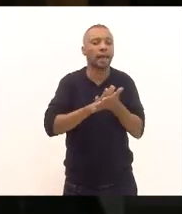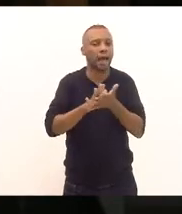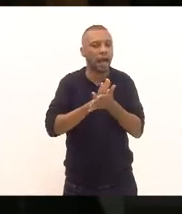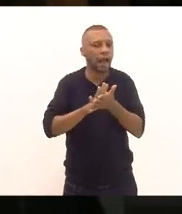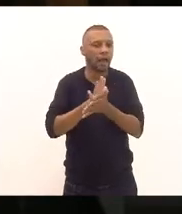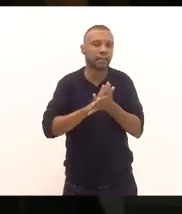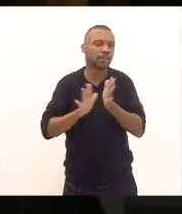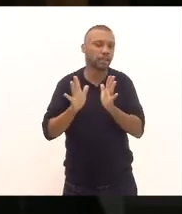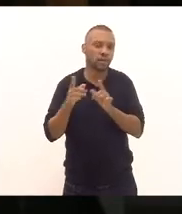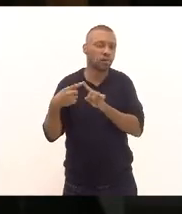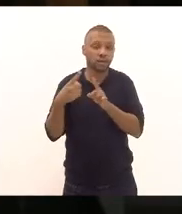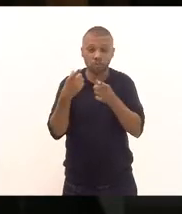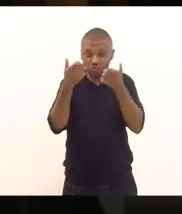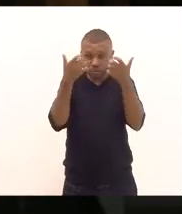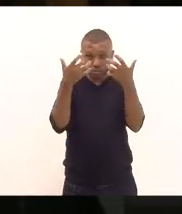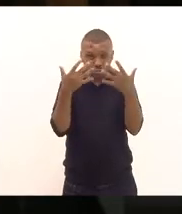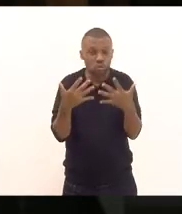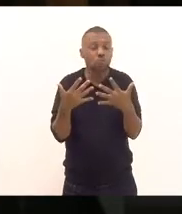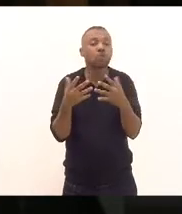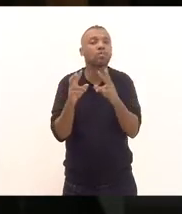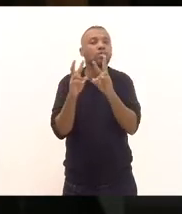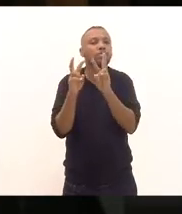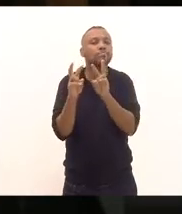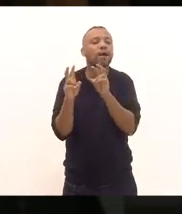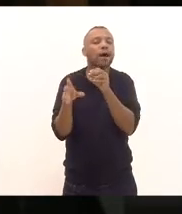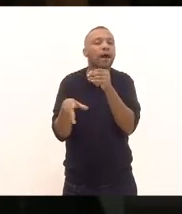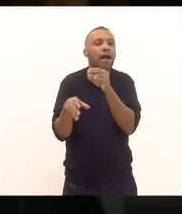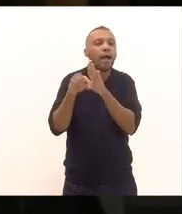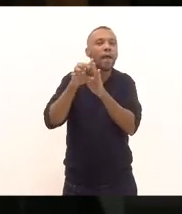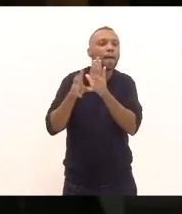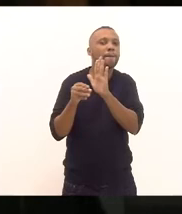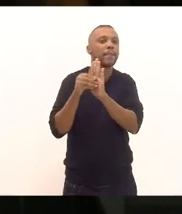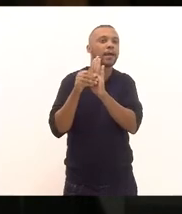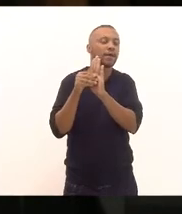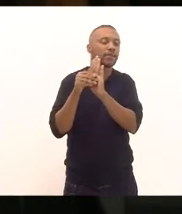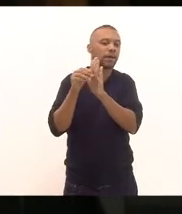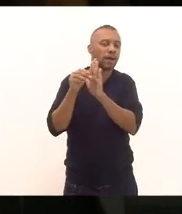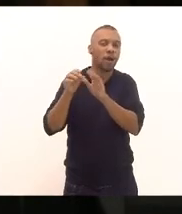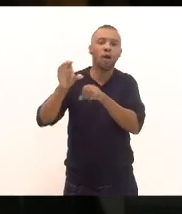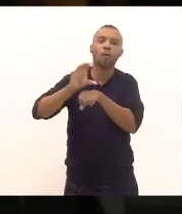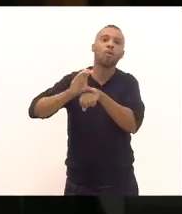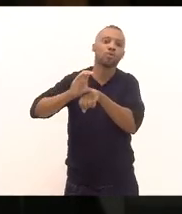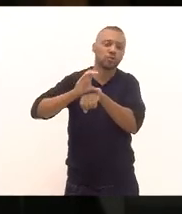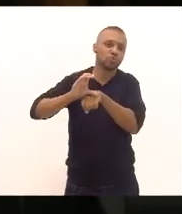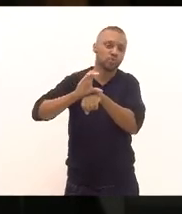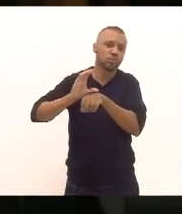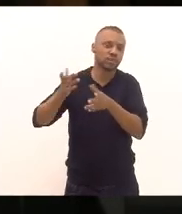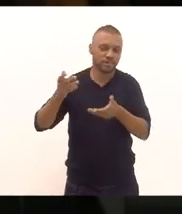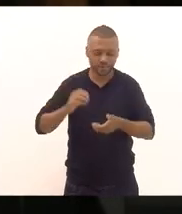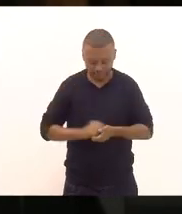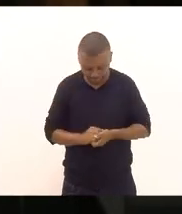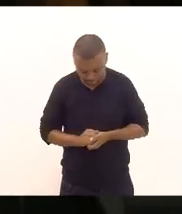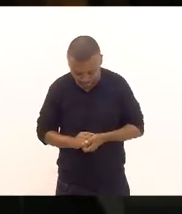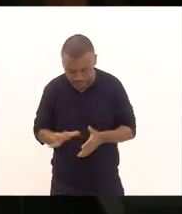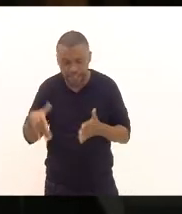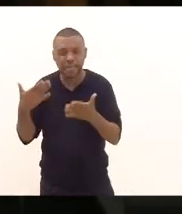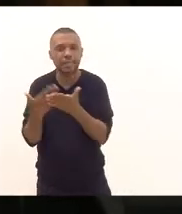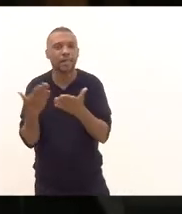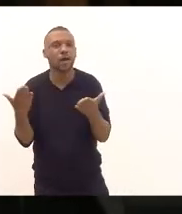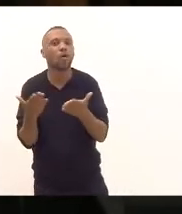tratado e por uma Emenda Constitucional que ainda